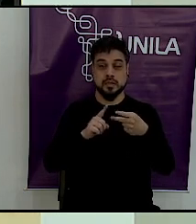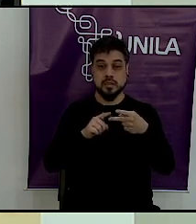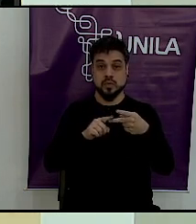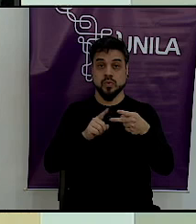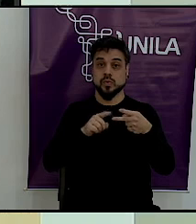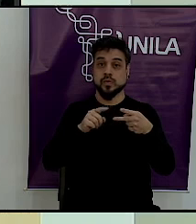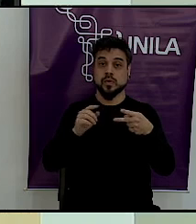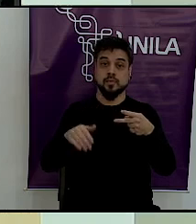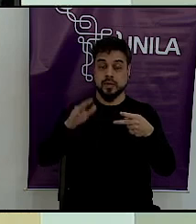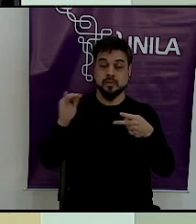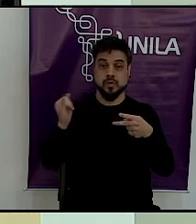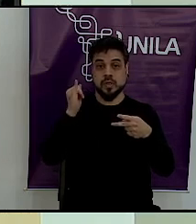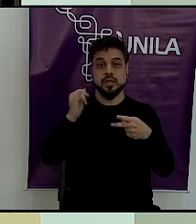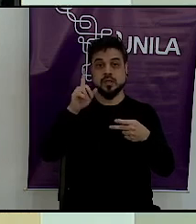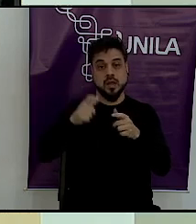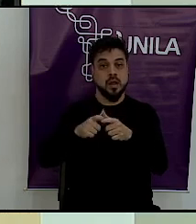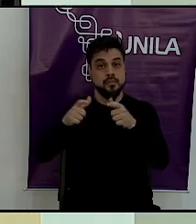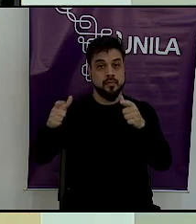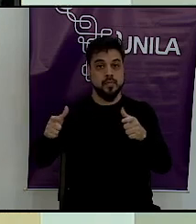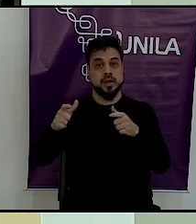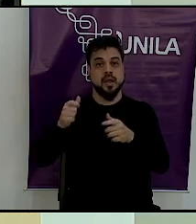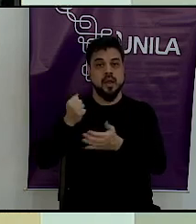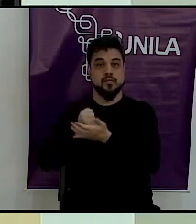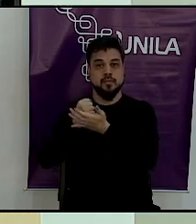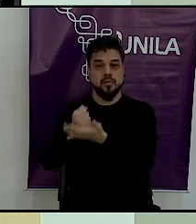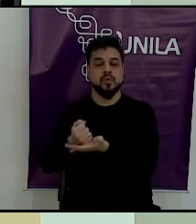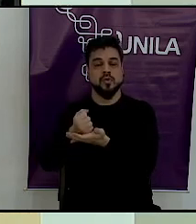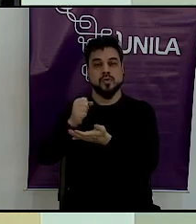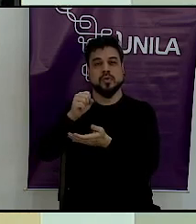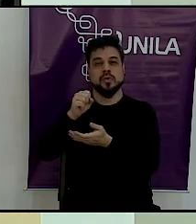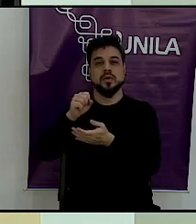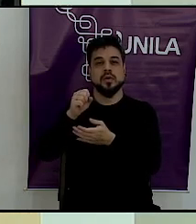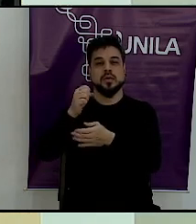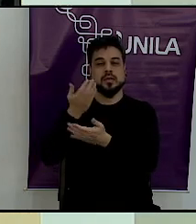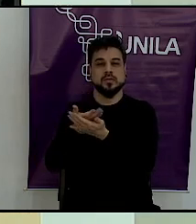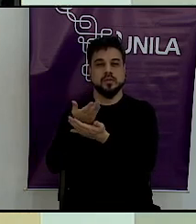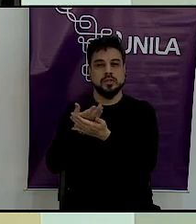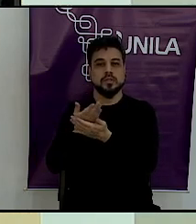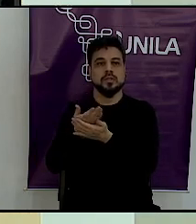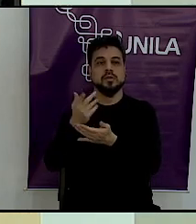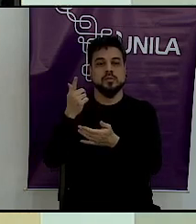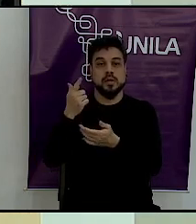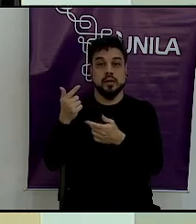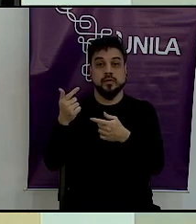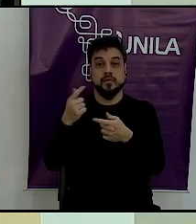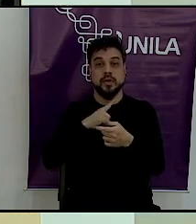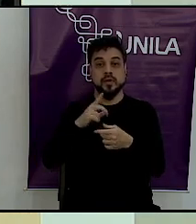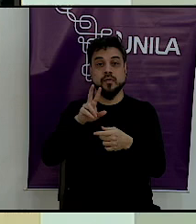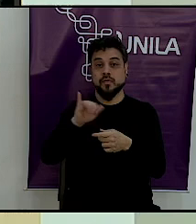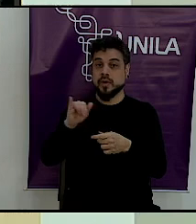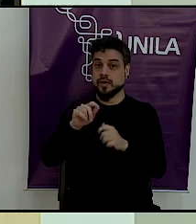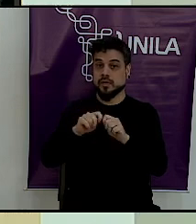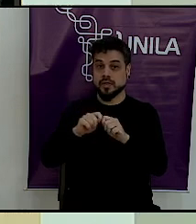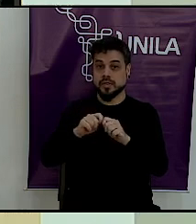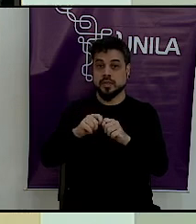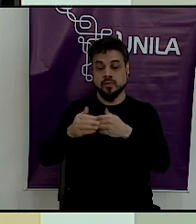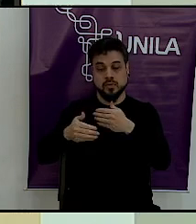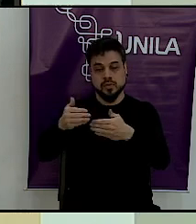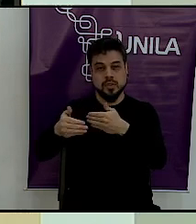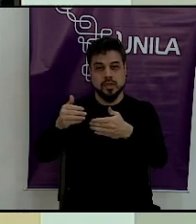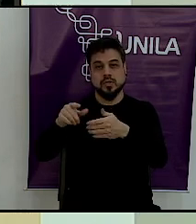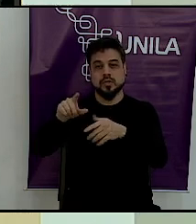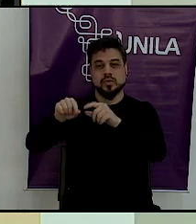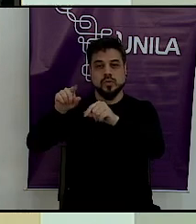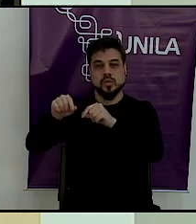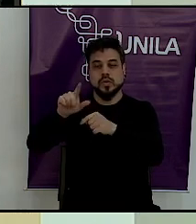ampliação da assistência estudantil, por meio do segundo restaurante universitário. Então, já é de conhecimento de todos que a gente está no processo